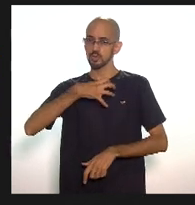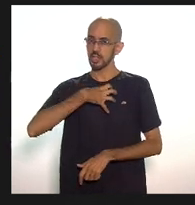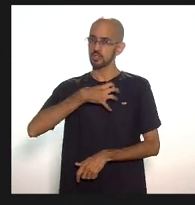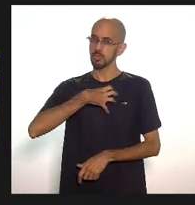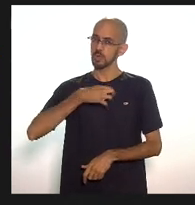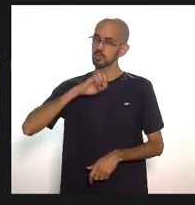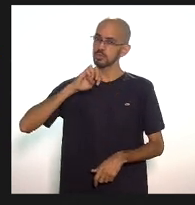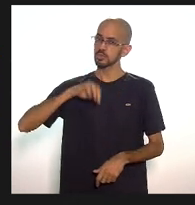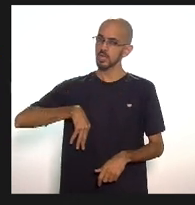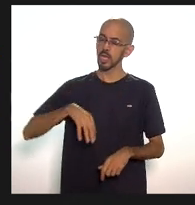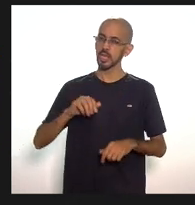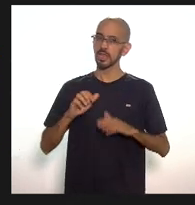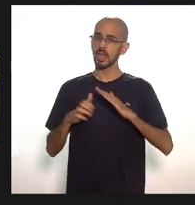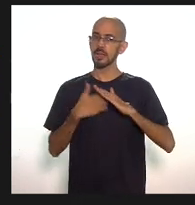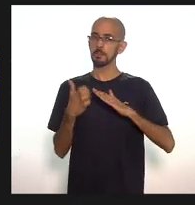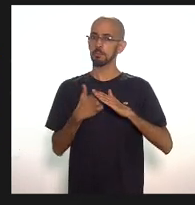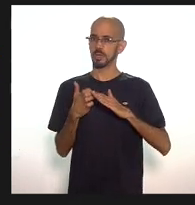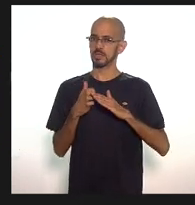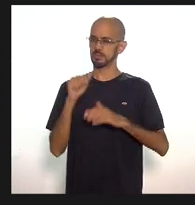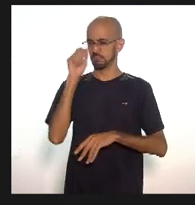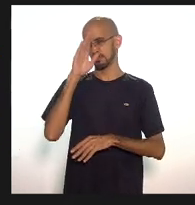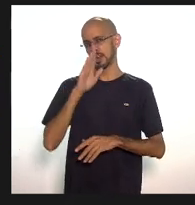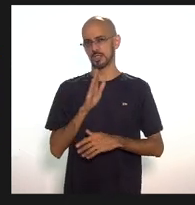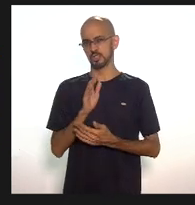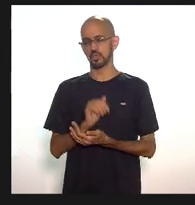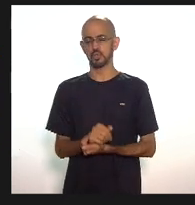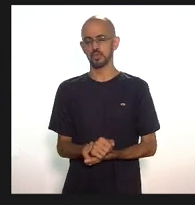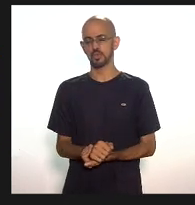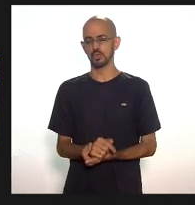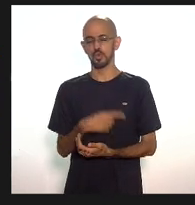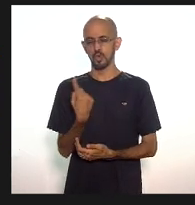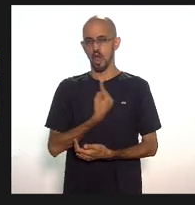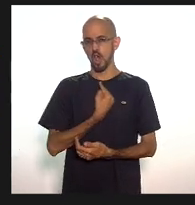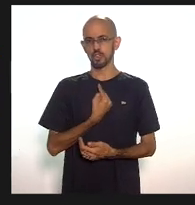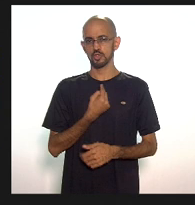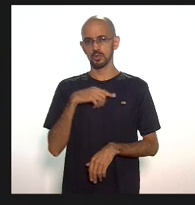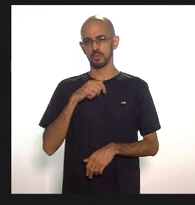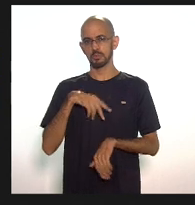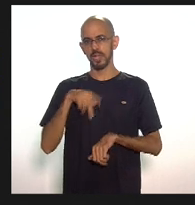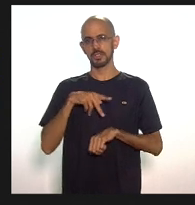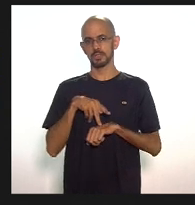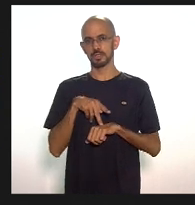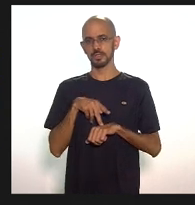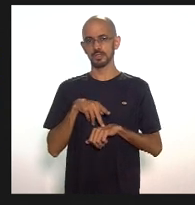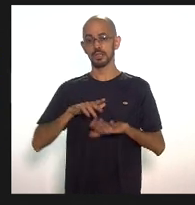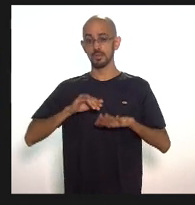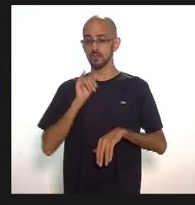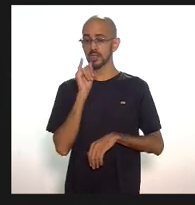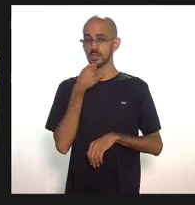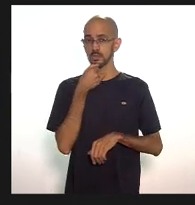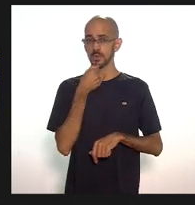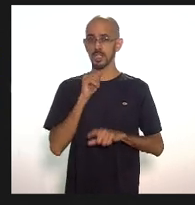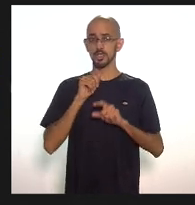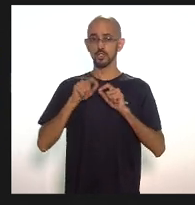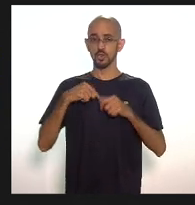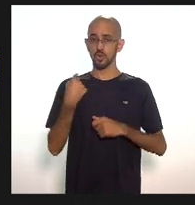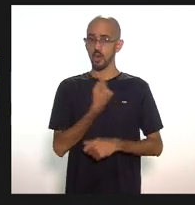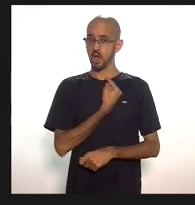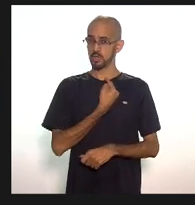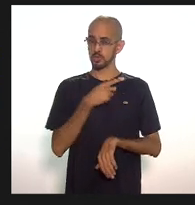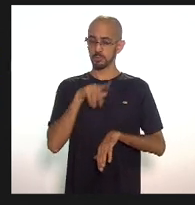da indústria brasileira, de uma forma geral, né? Que o nosso país, infelizmente, ele passou e passa um processo de